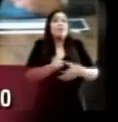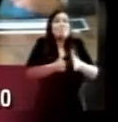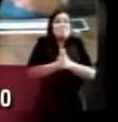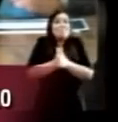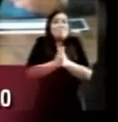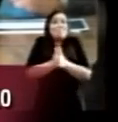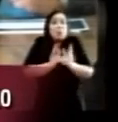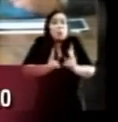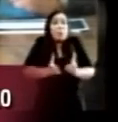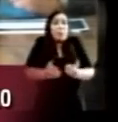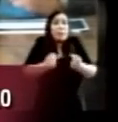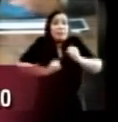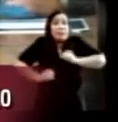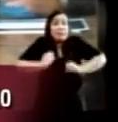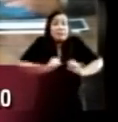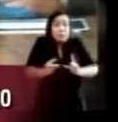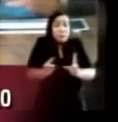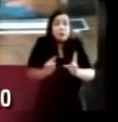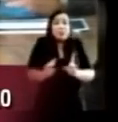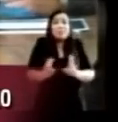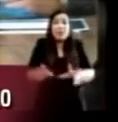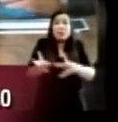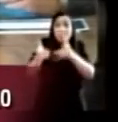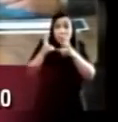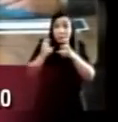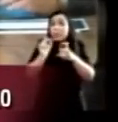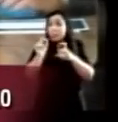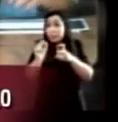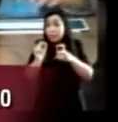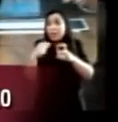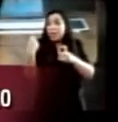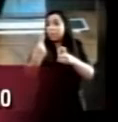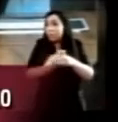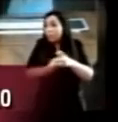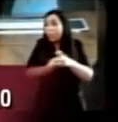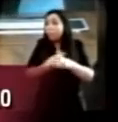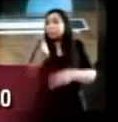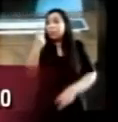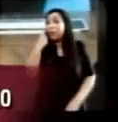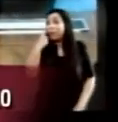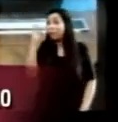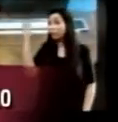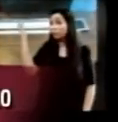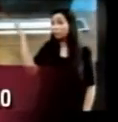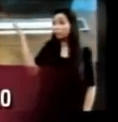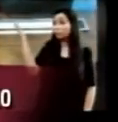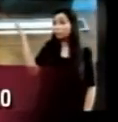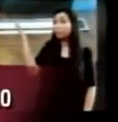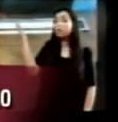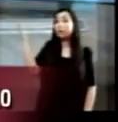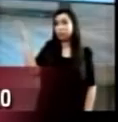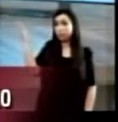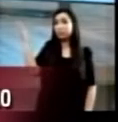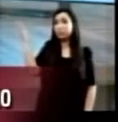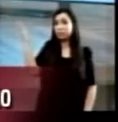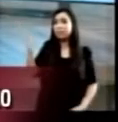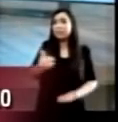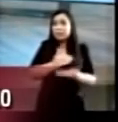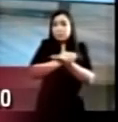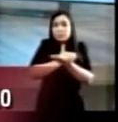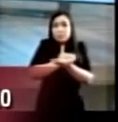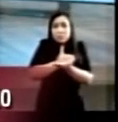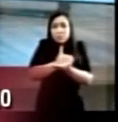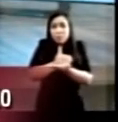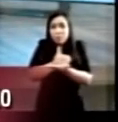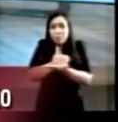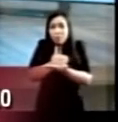dela se manter. Você nota que nós vimos aqui uma curva desde lá do início